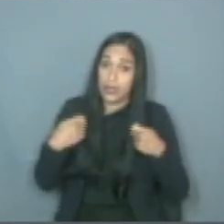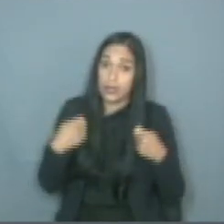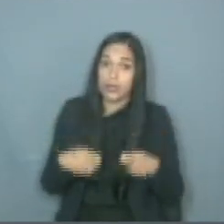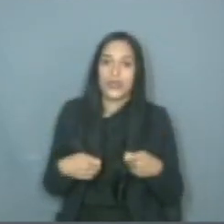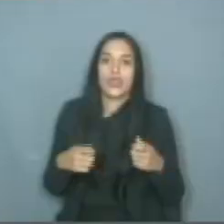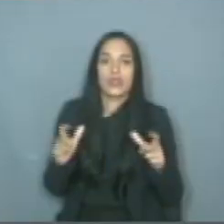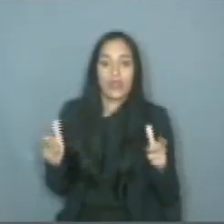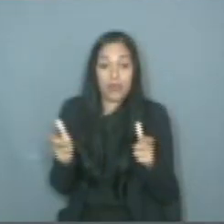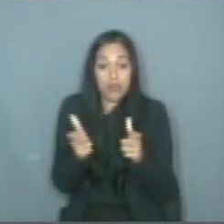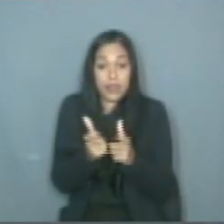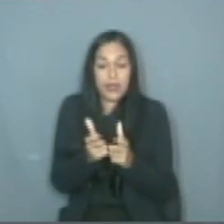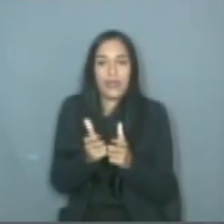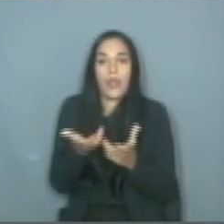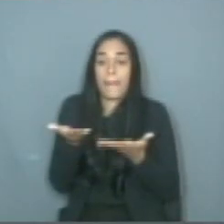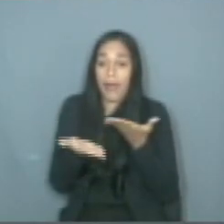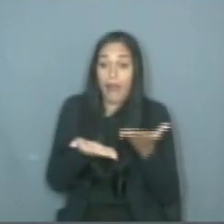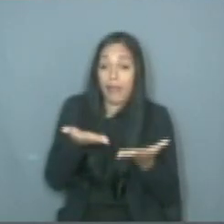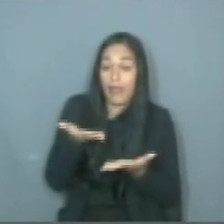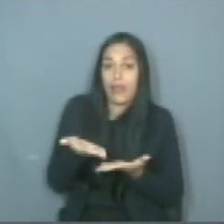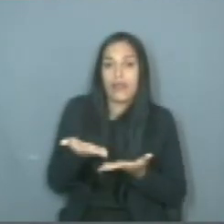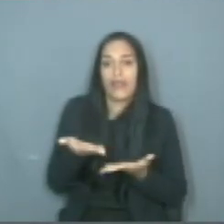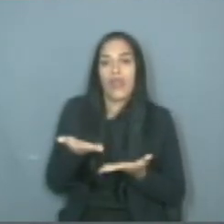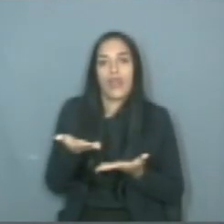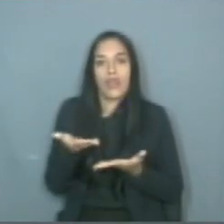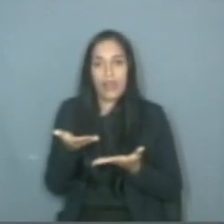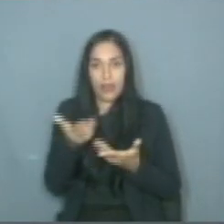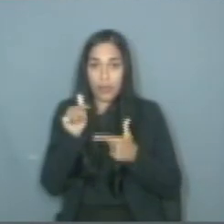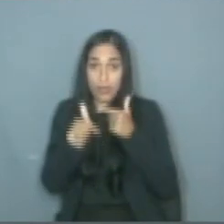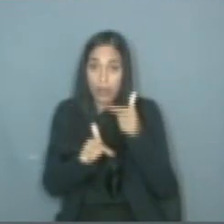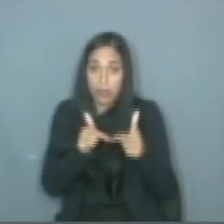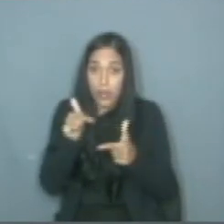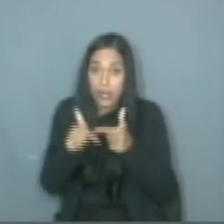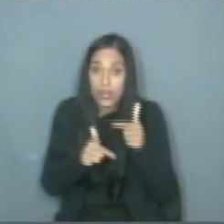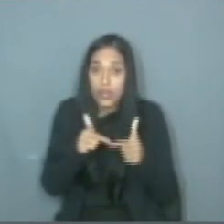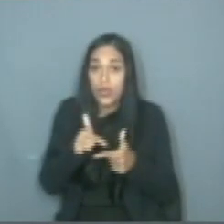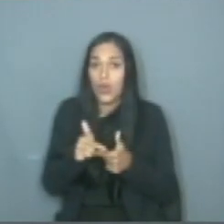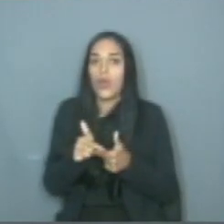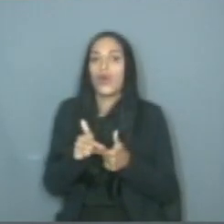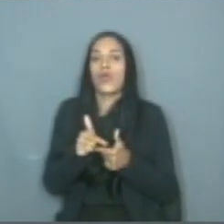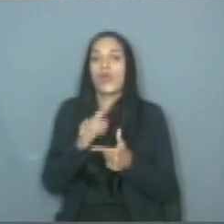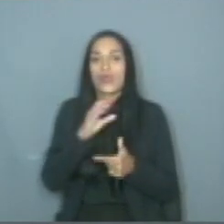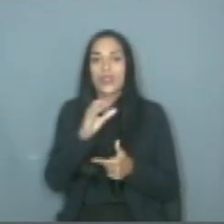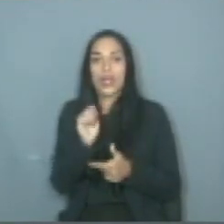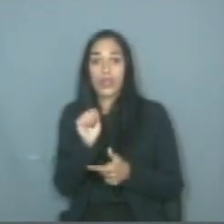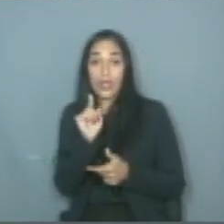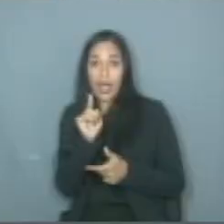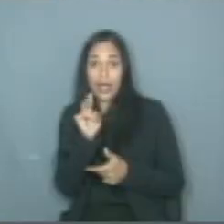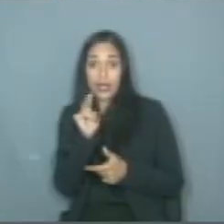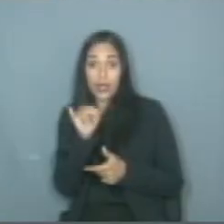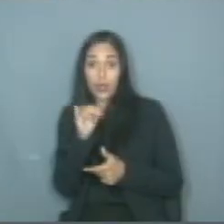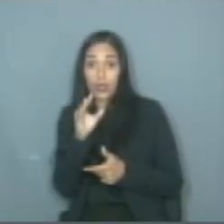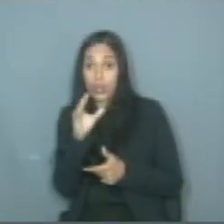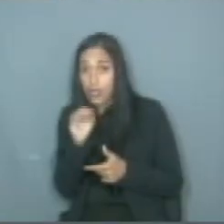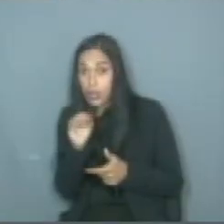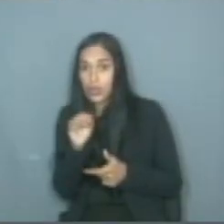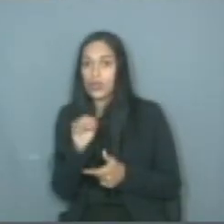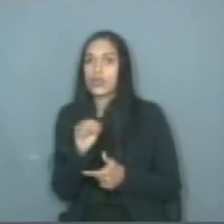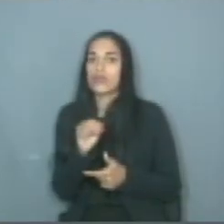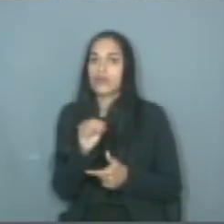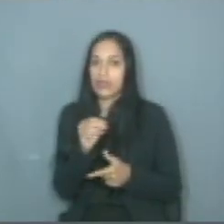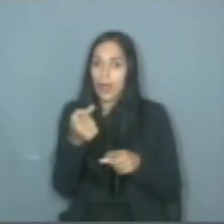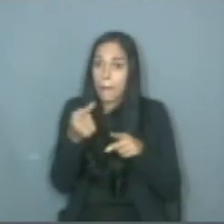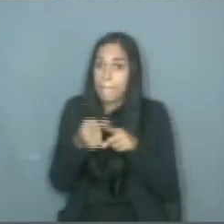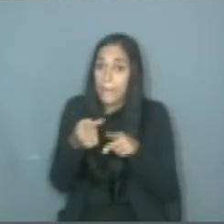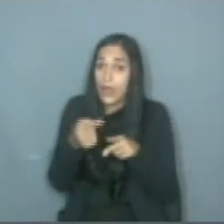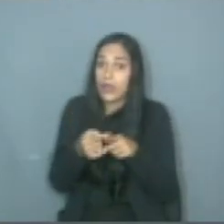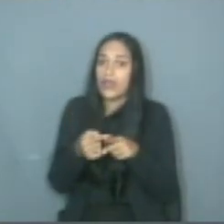critérios, inclusive para atender, em primeiro lugar, o filho e a filha do trabalhador, aquele que está no CAD único, porque cada vez mais a classe média procura as